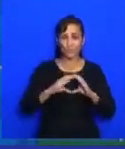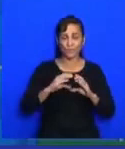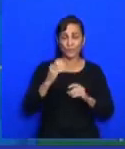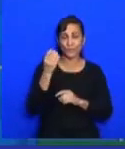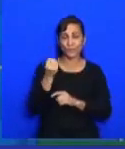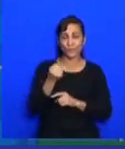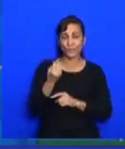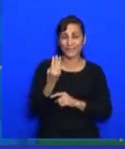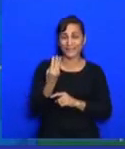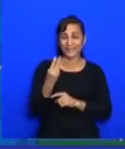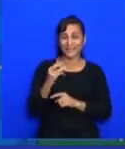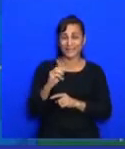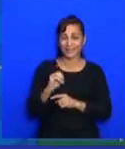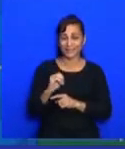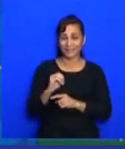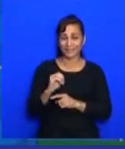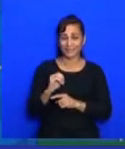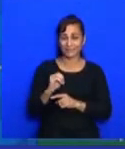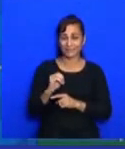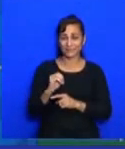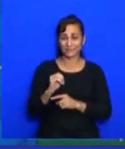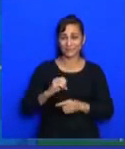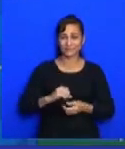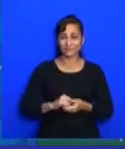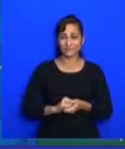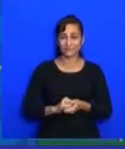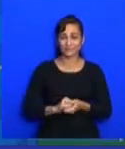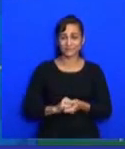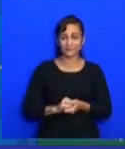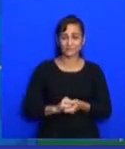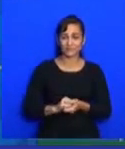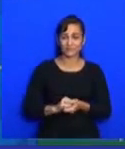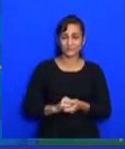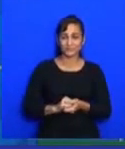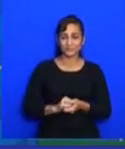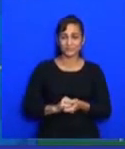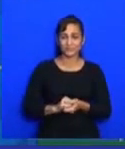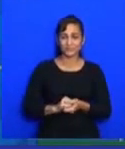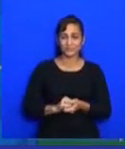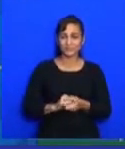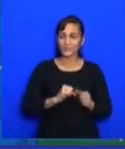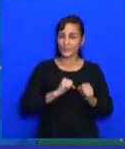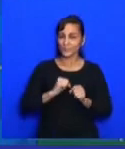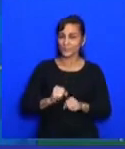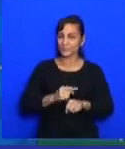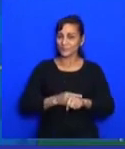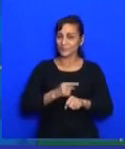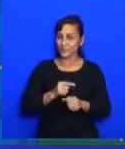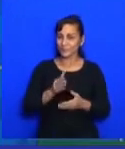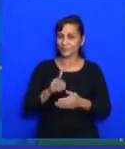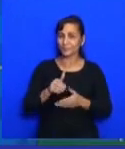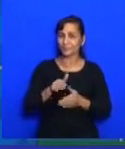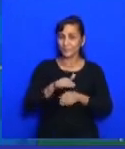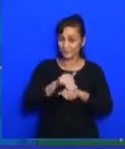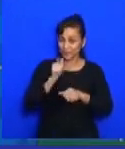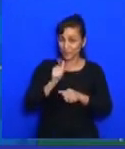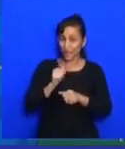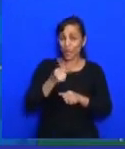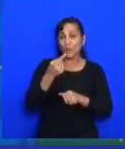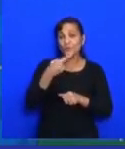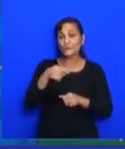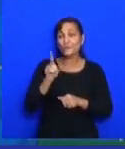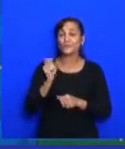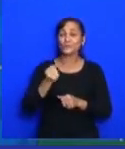Bola branca, número 30. Branca, 30. E pode ser agora. Vamos chamar o quinto